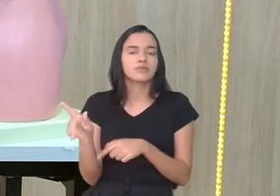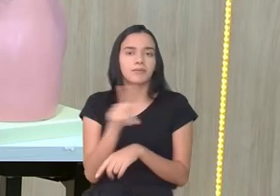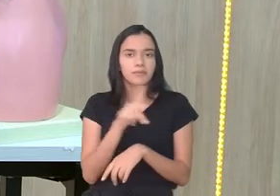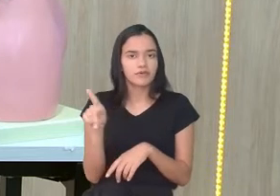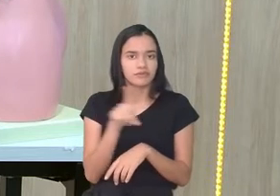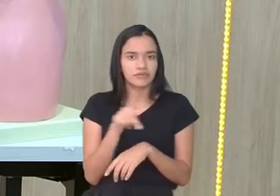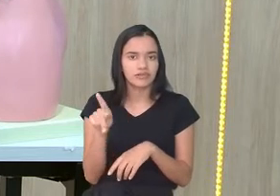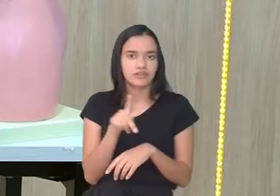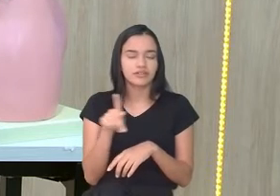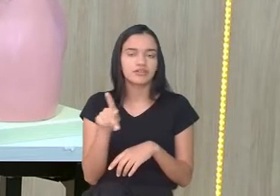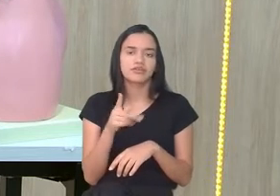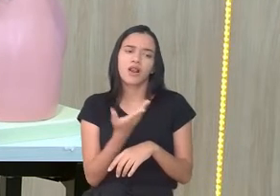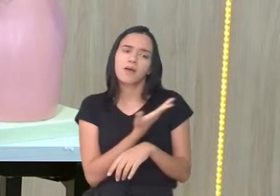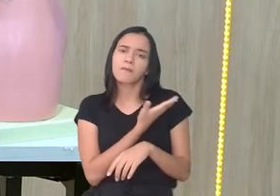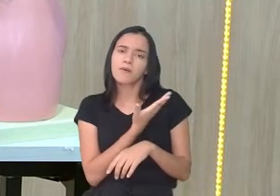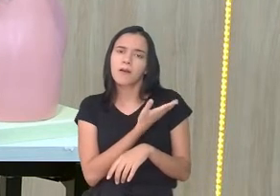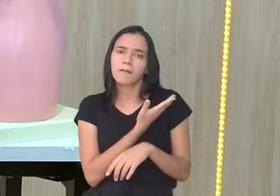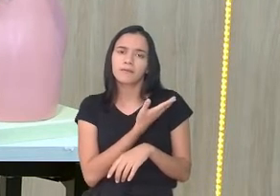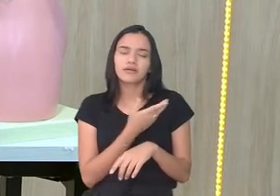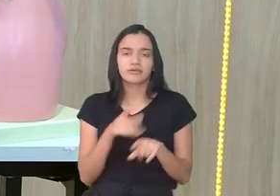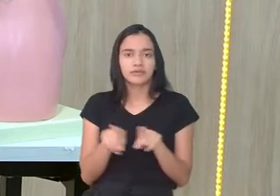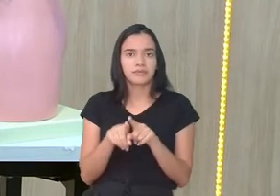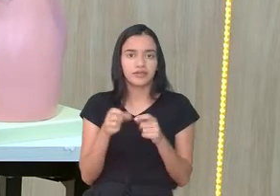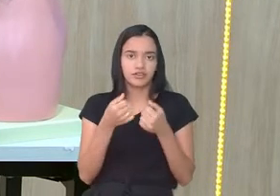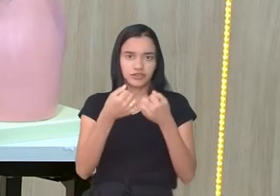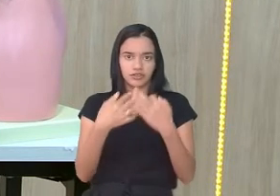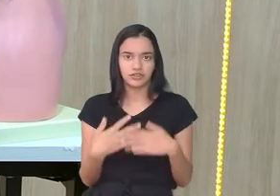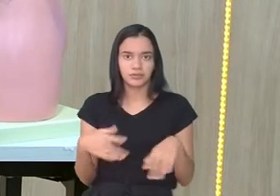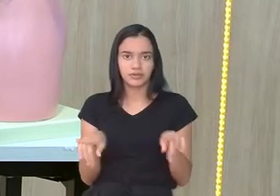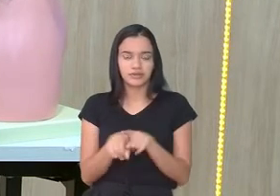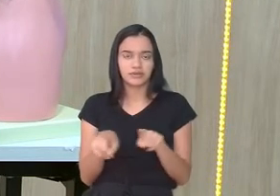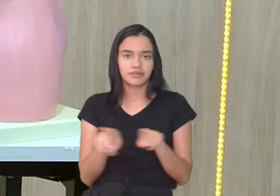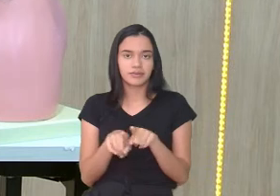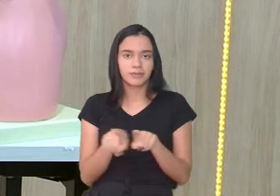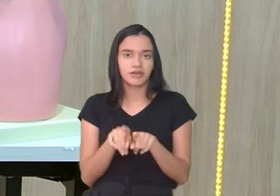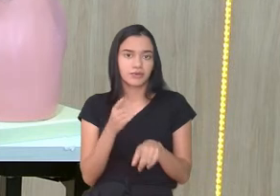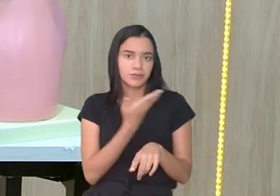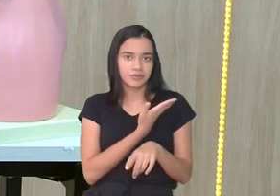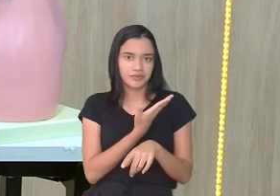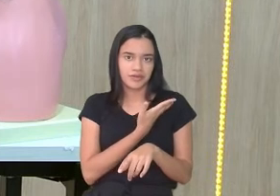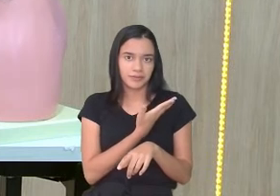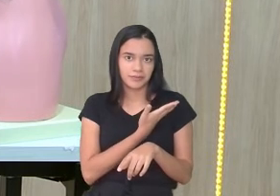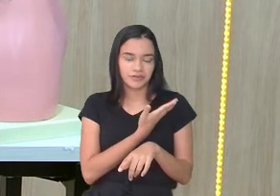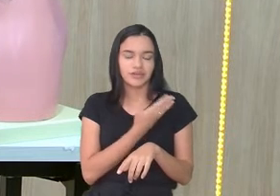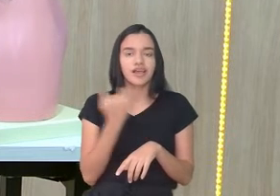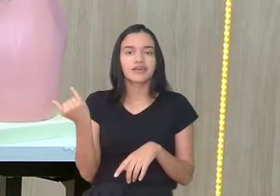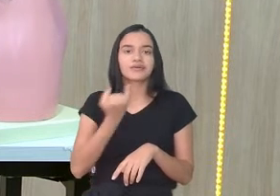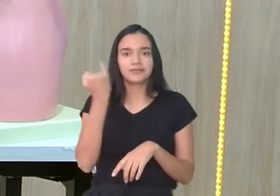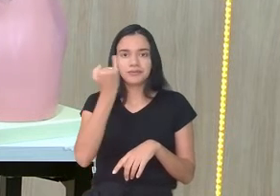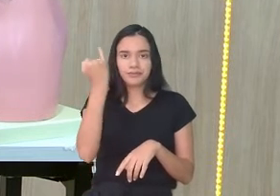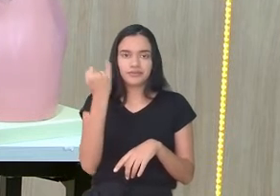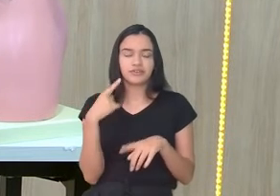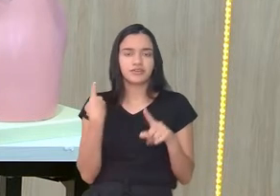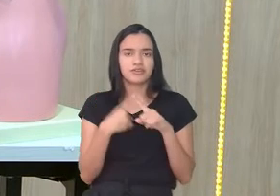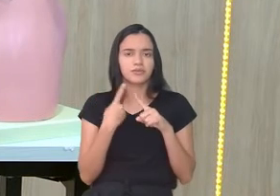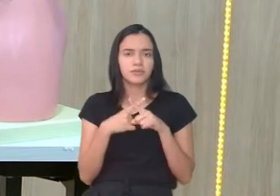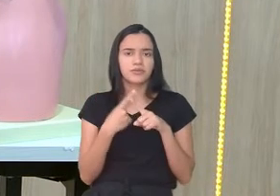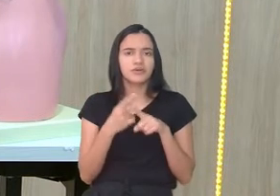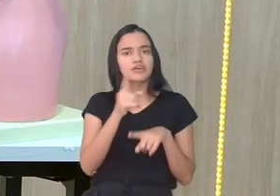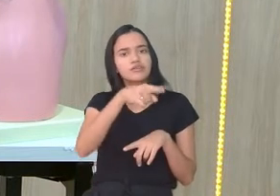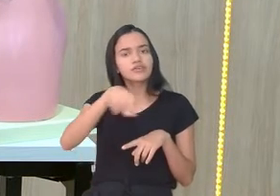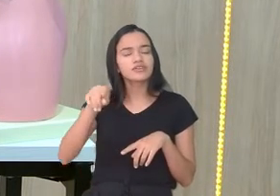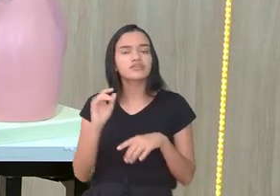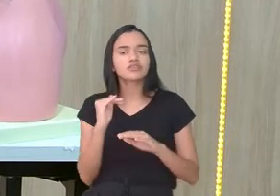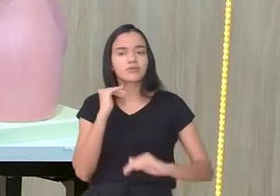vocês, levem para os colegas de vocês, expliquem lá também com os coleguinhas de vocês. É muito importante porque à medida que vocês